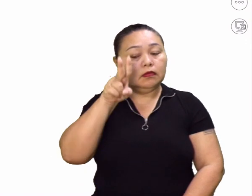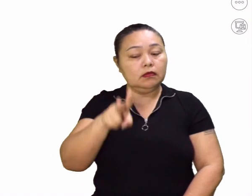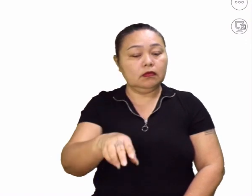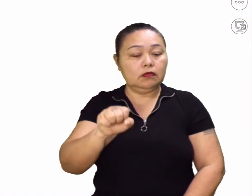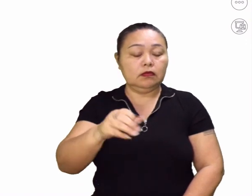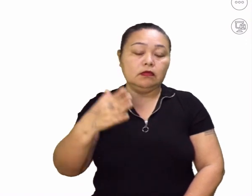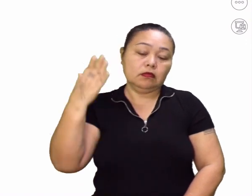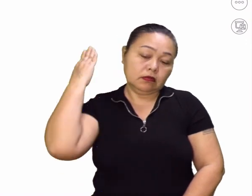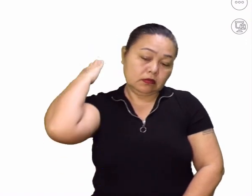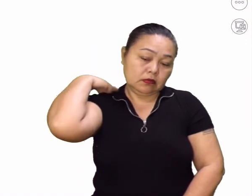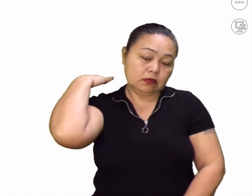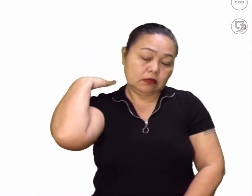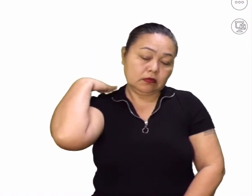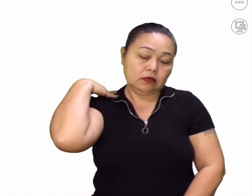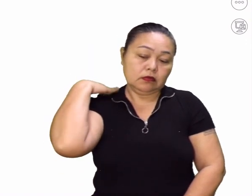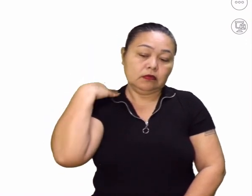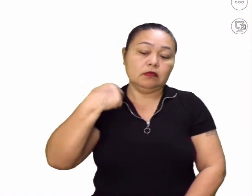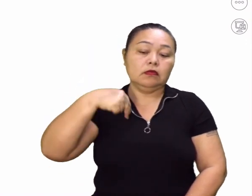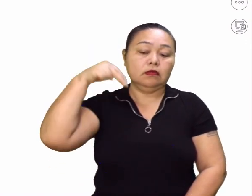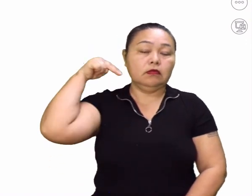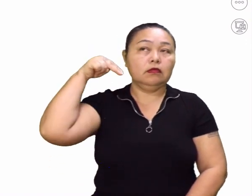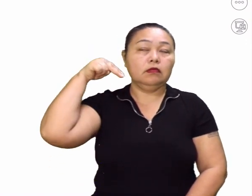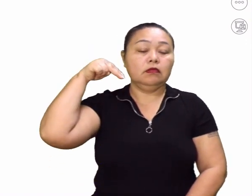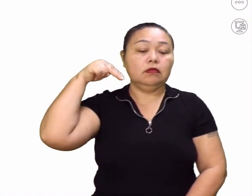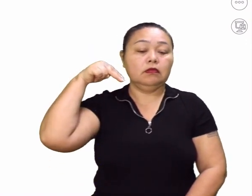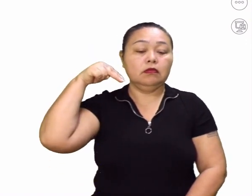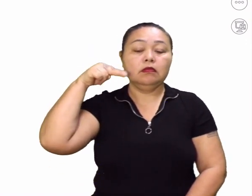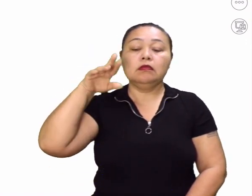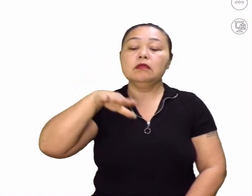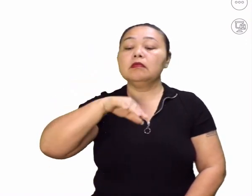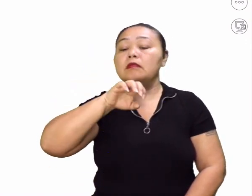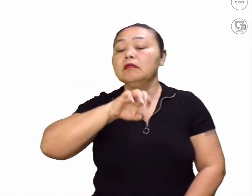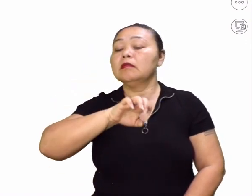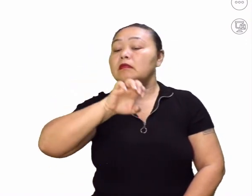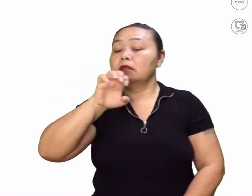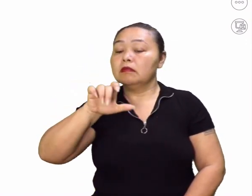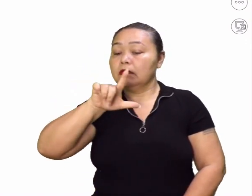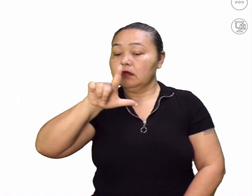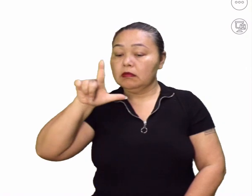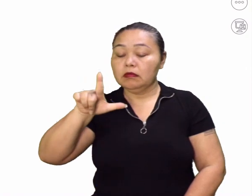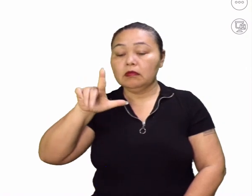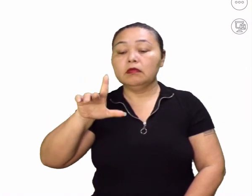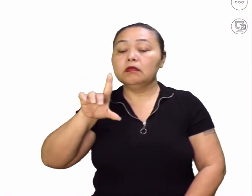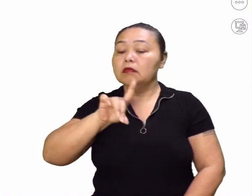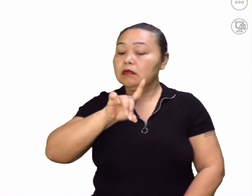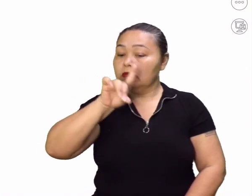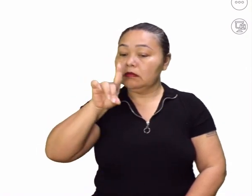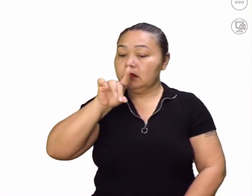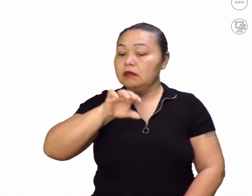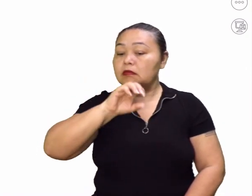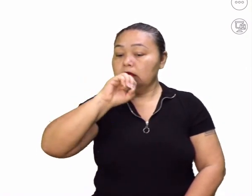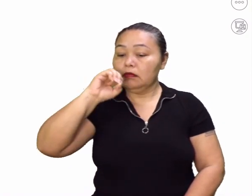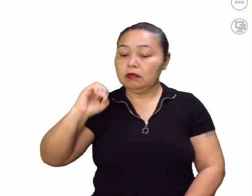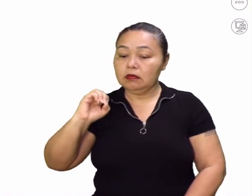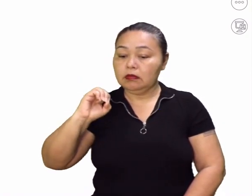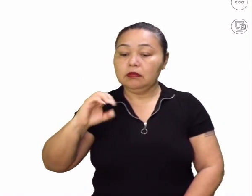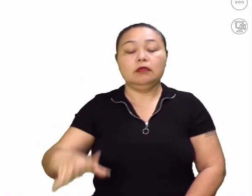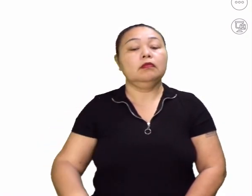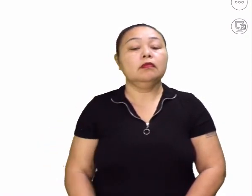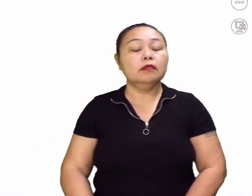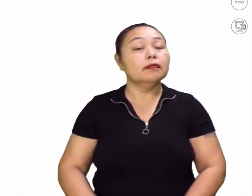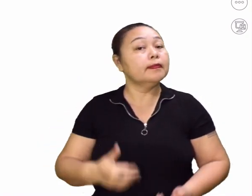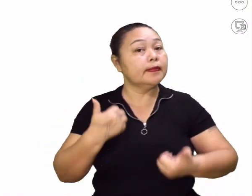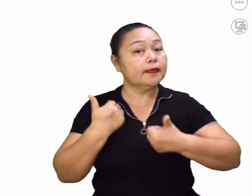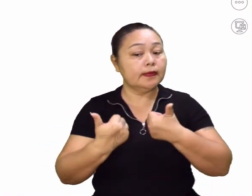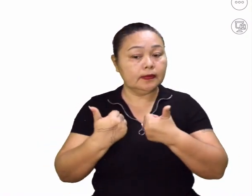costas ficam na direção norte, à esquerda, o leste e à direita, oeste.